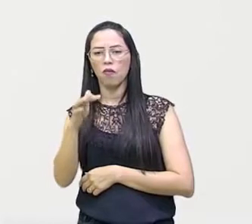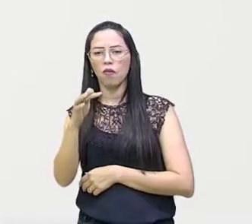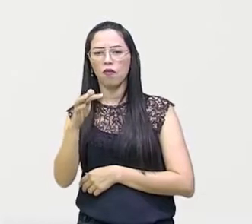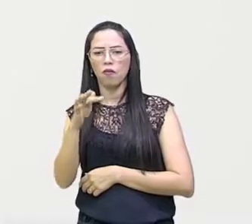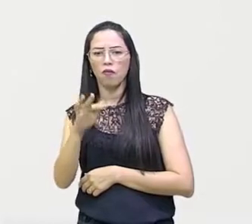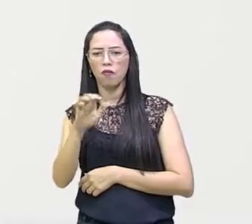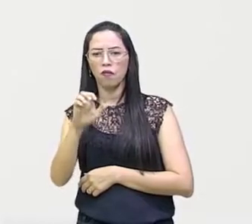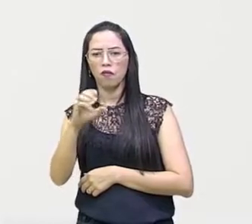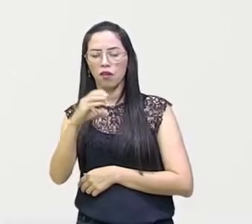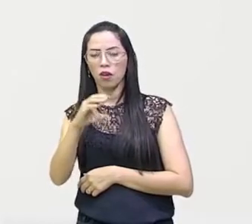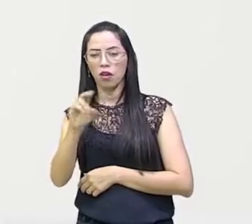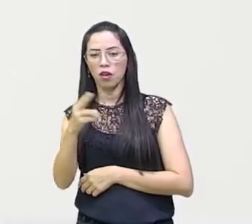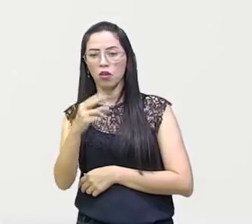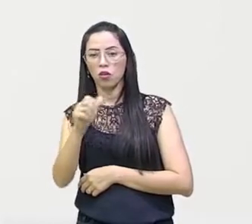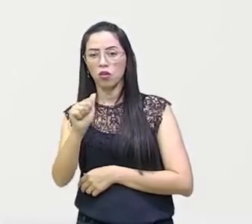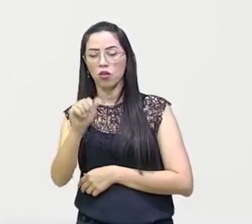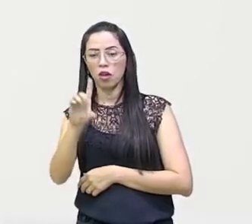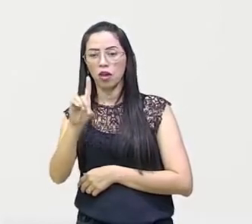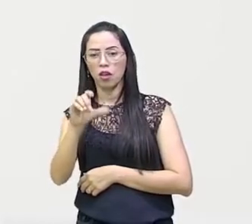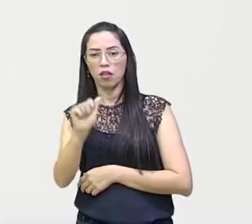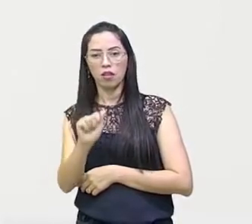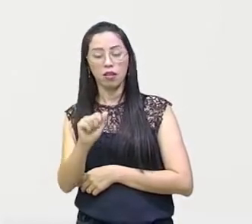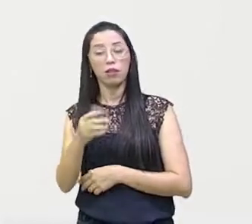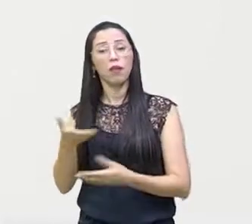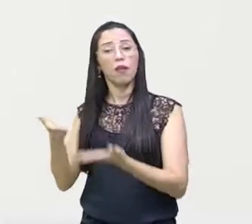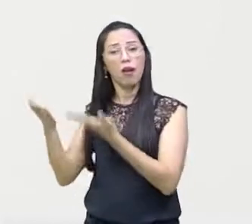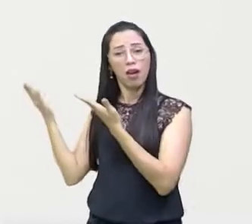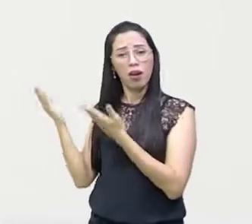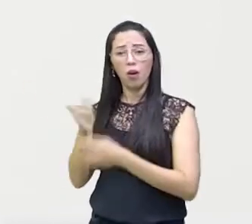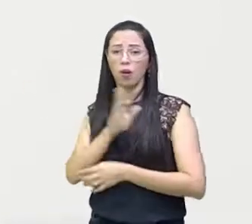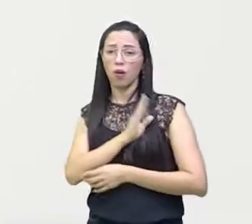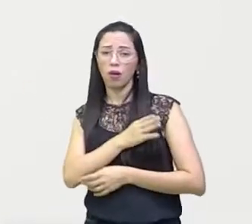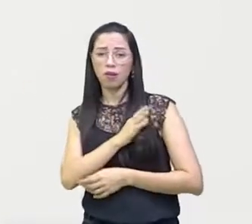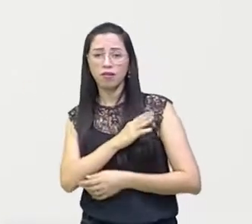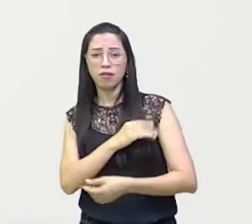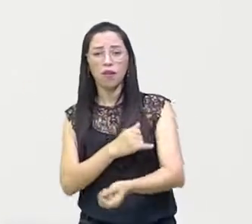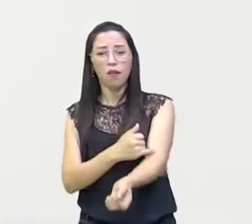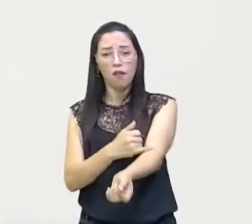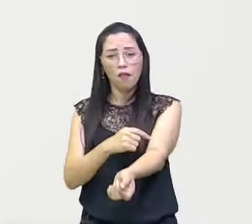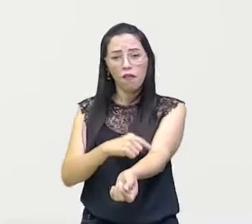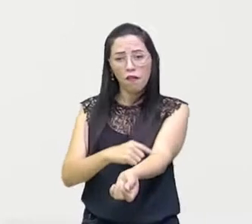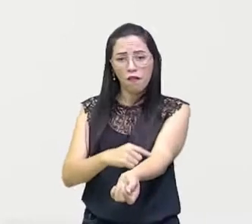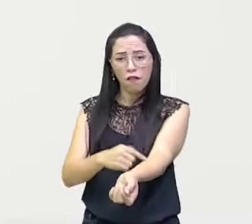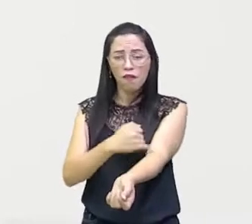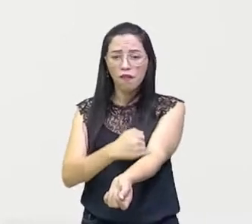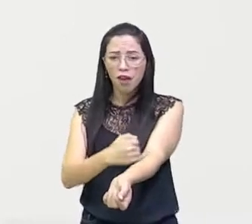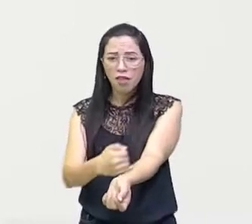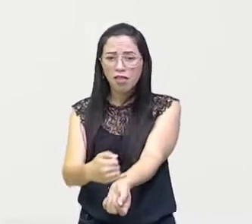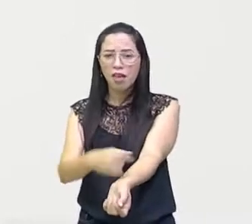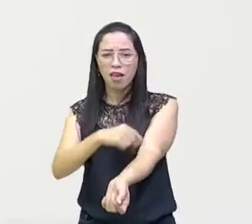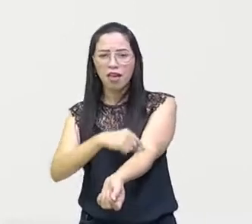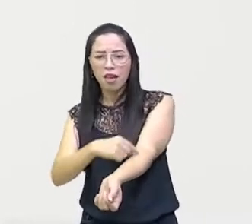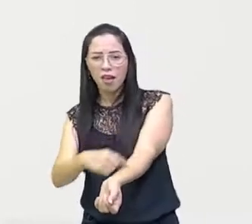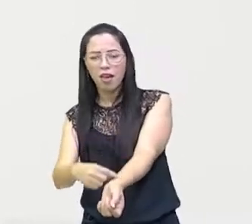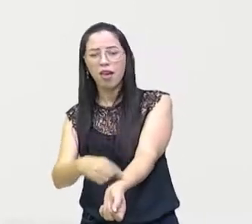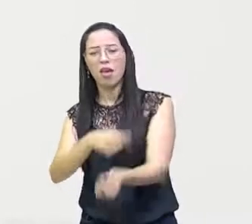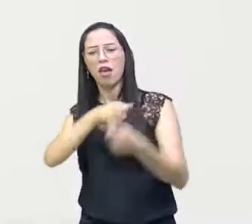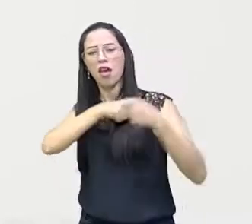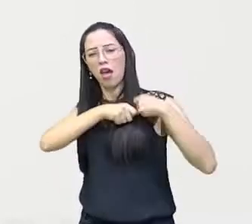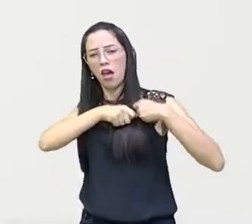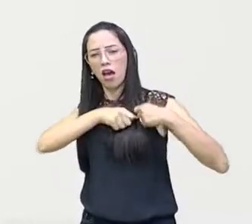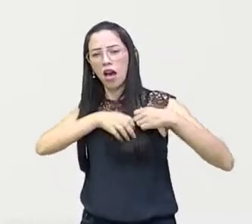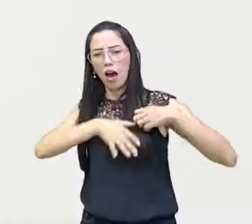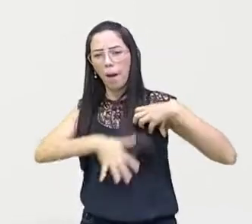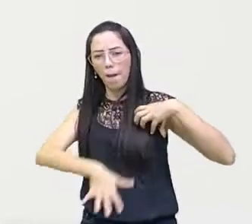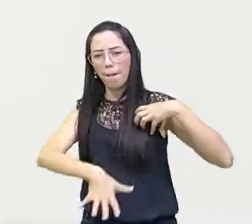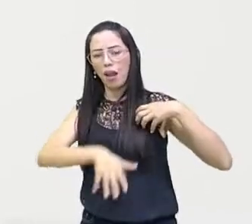sangue circule em todo o nosso sistema circulatório. Por isso, ela é fechada, porque não tem para onde o sangue correr,